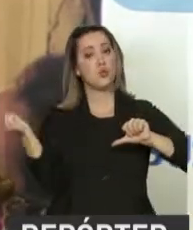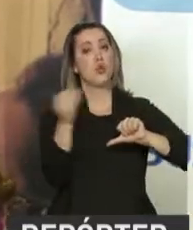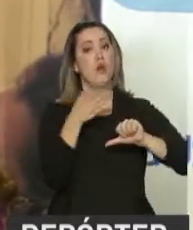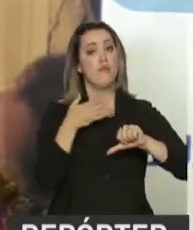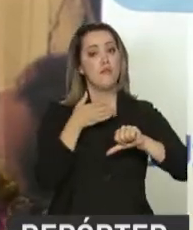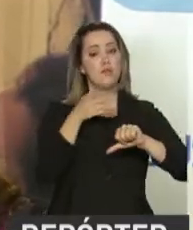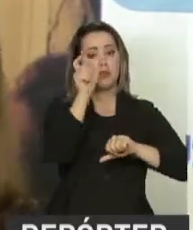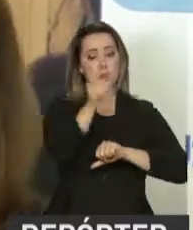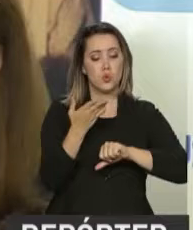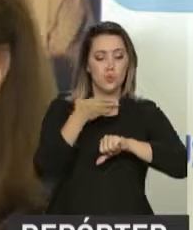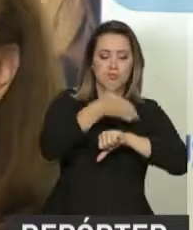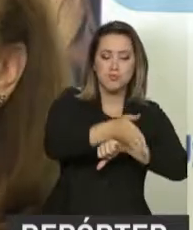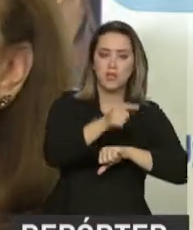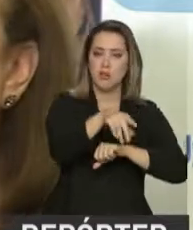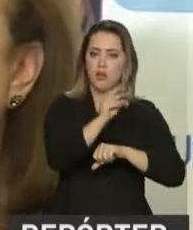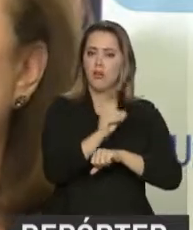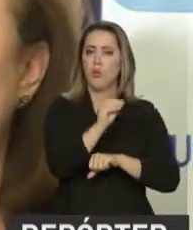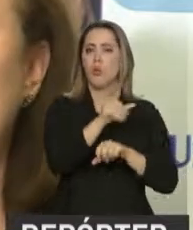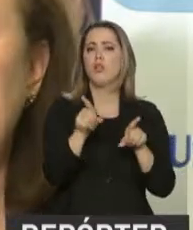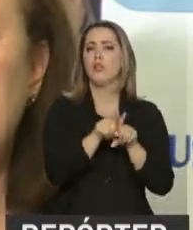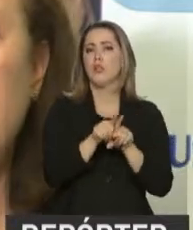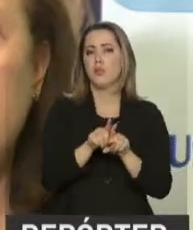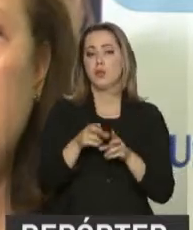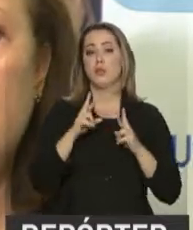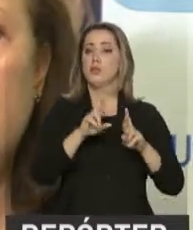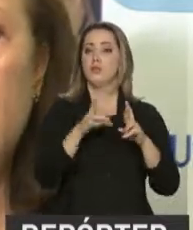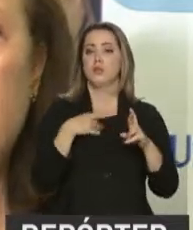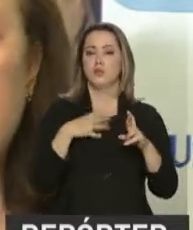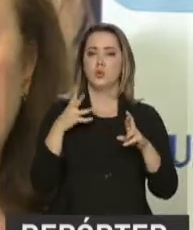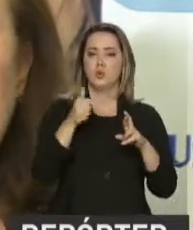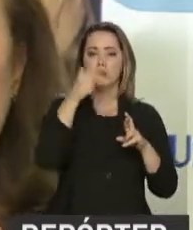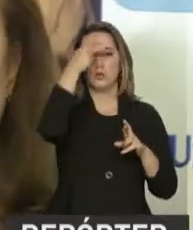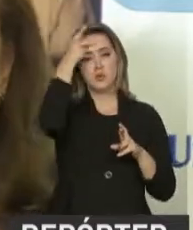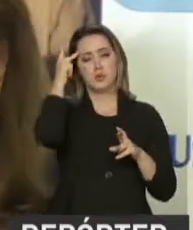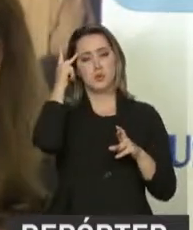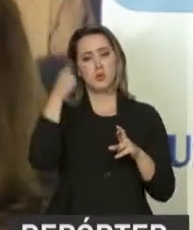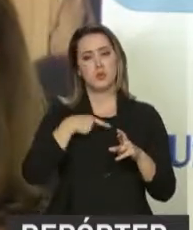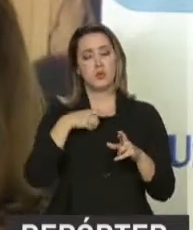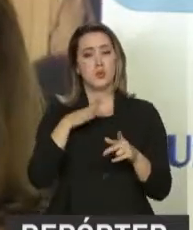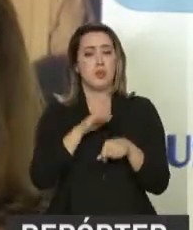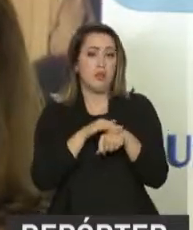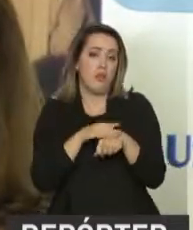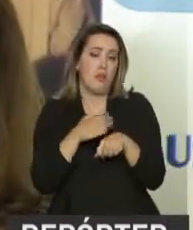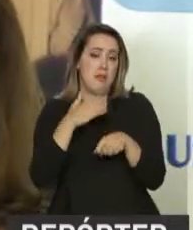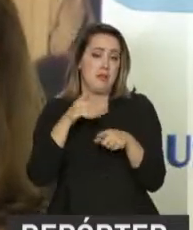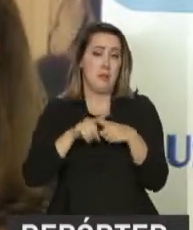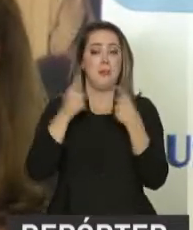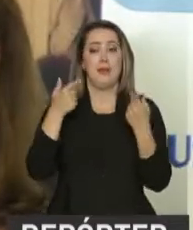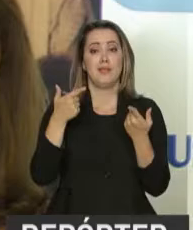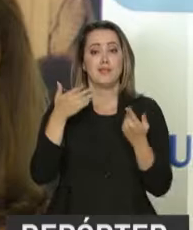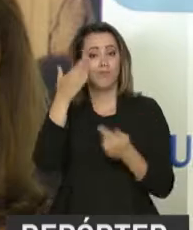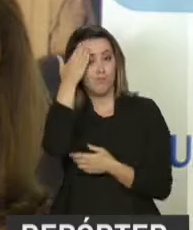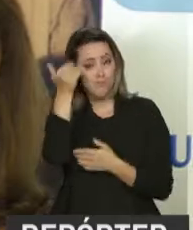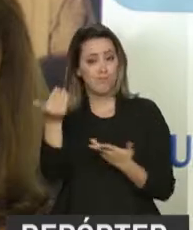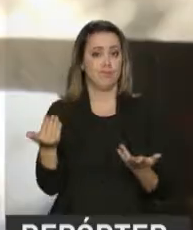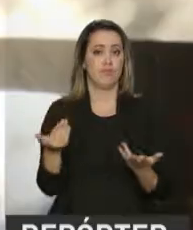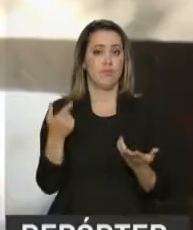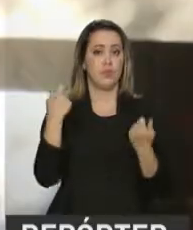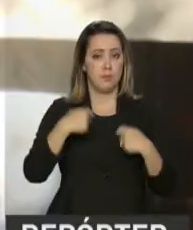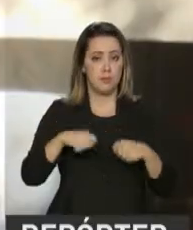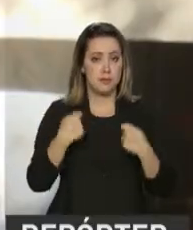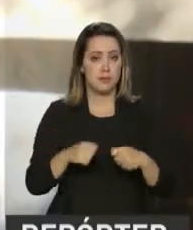também. Nós esperamos alcançar todos os brasileiros que estão infectados e não sabem. E a testagem é que é o